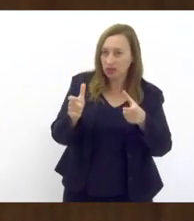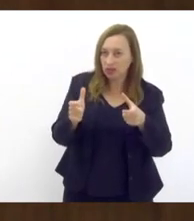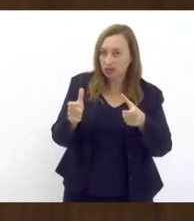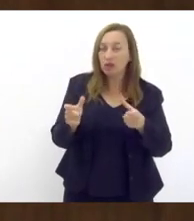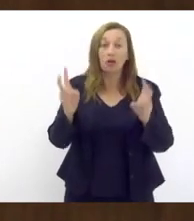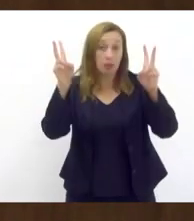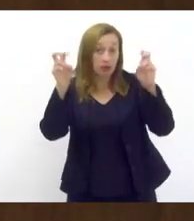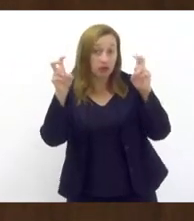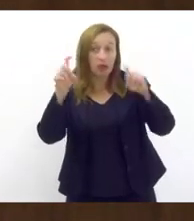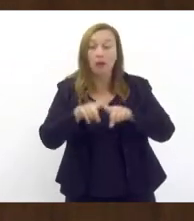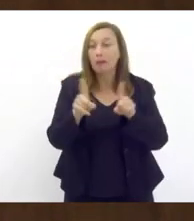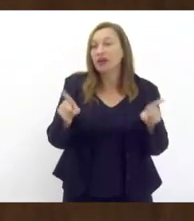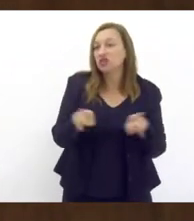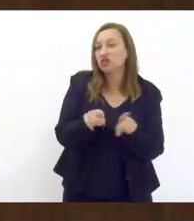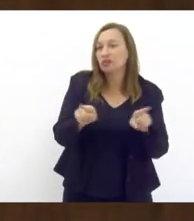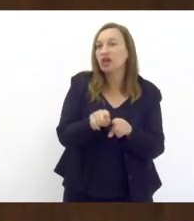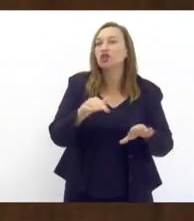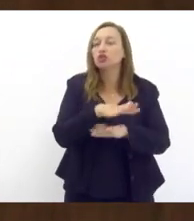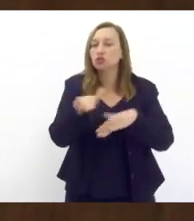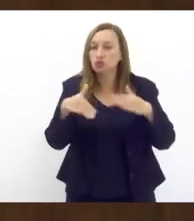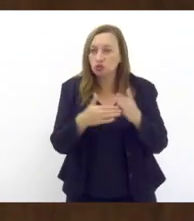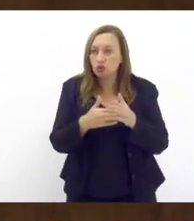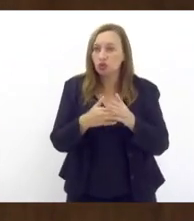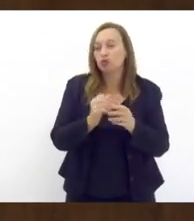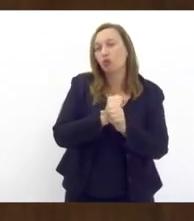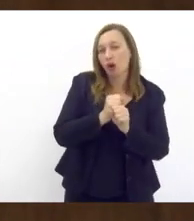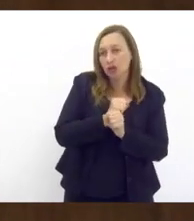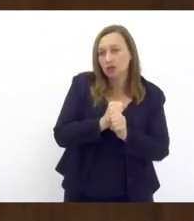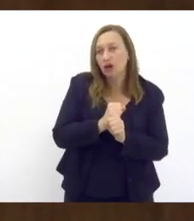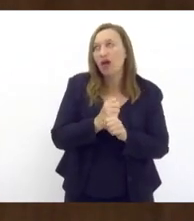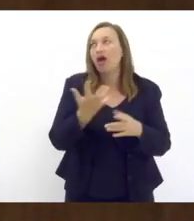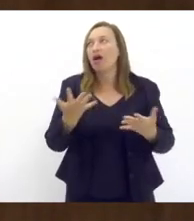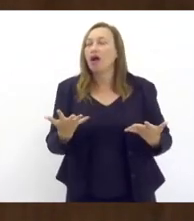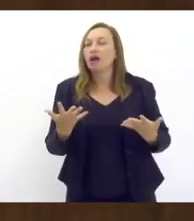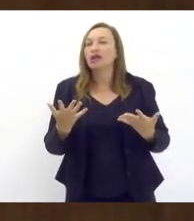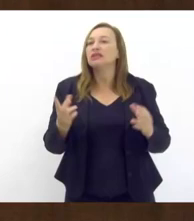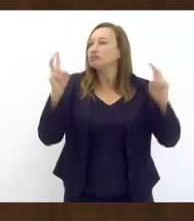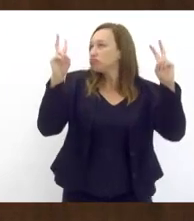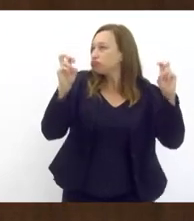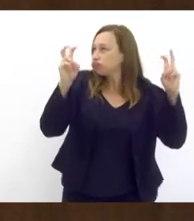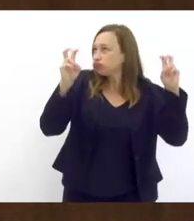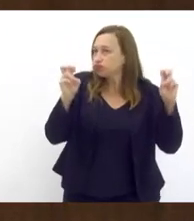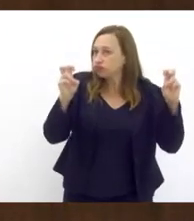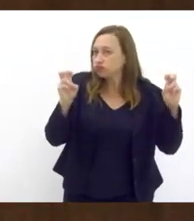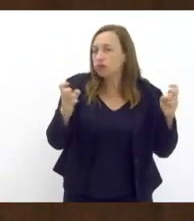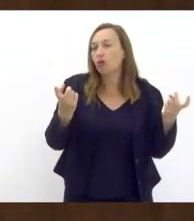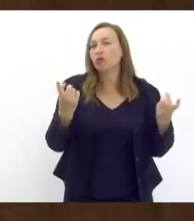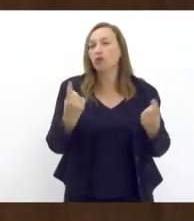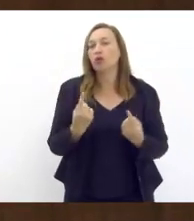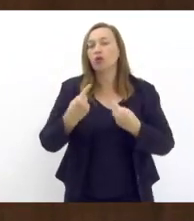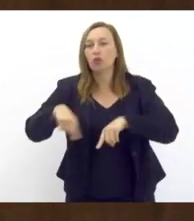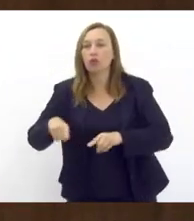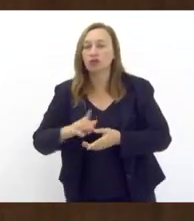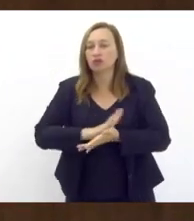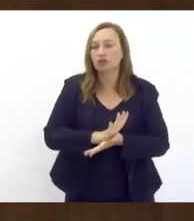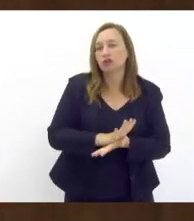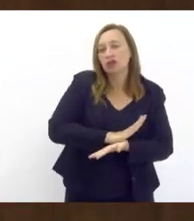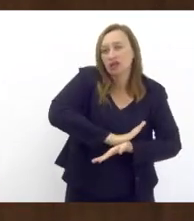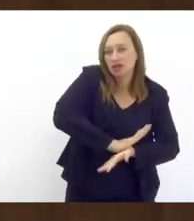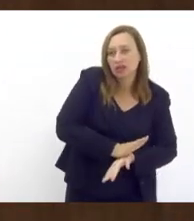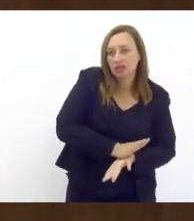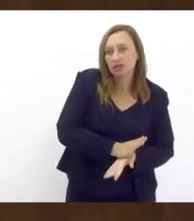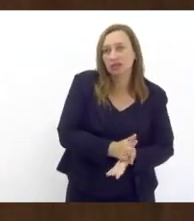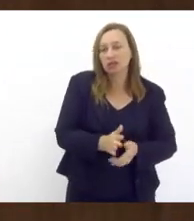o tema, mas também todos os dias. E essa matéria do combate à discriminação da mulher no mercado de